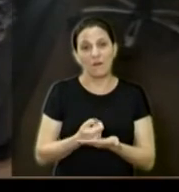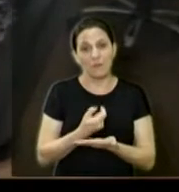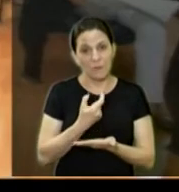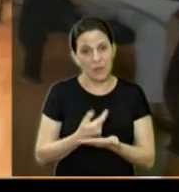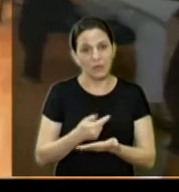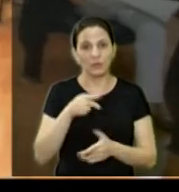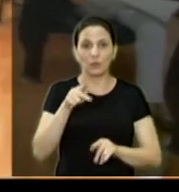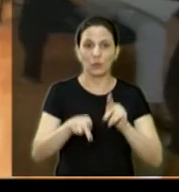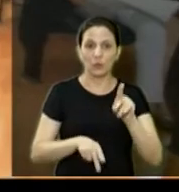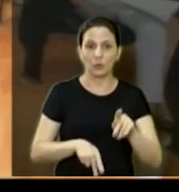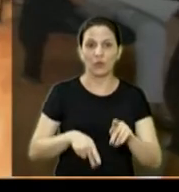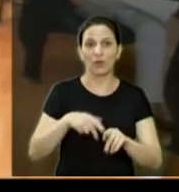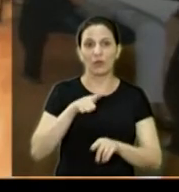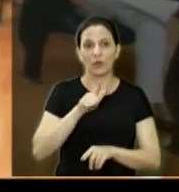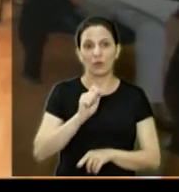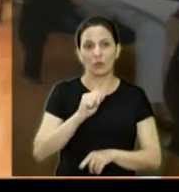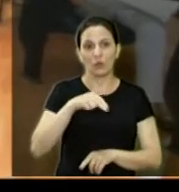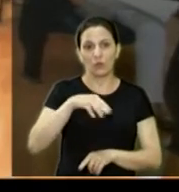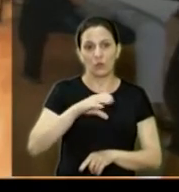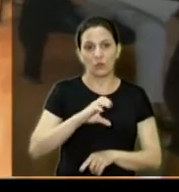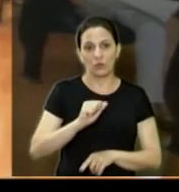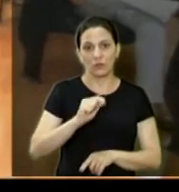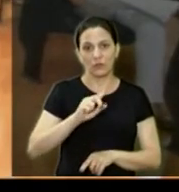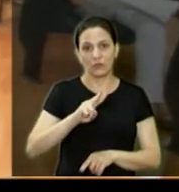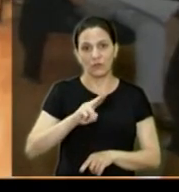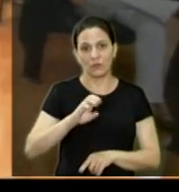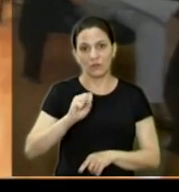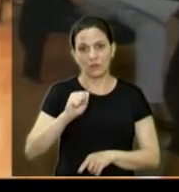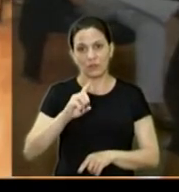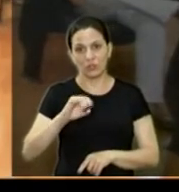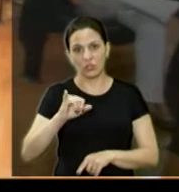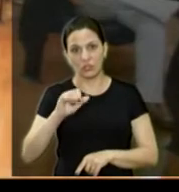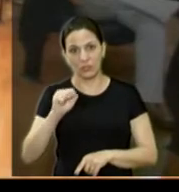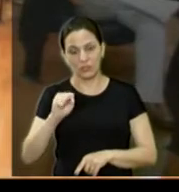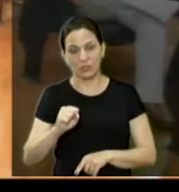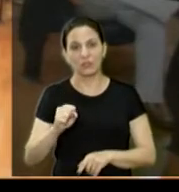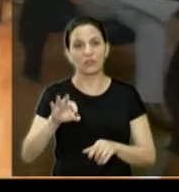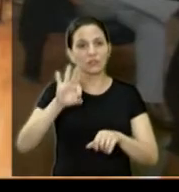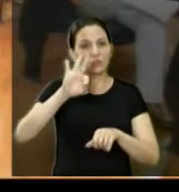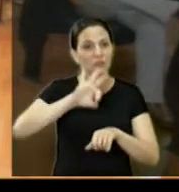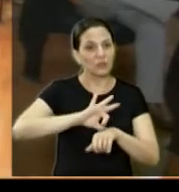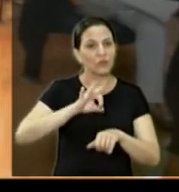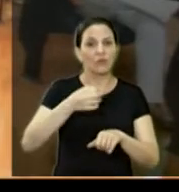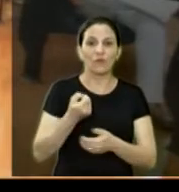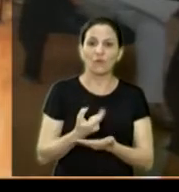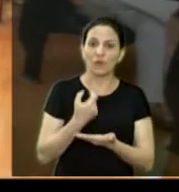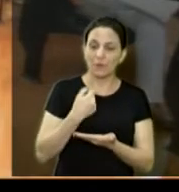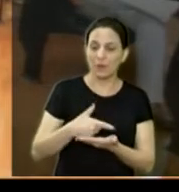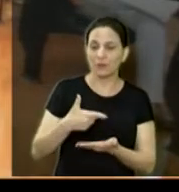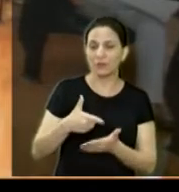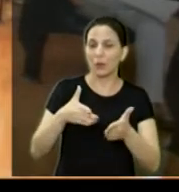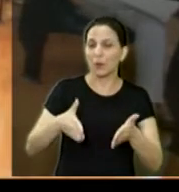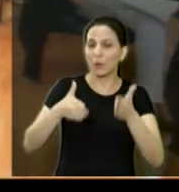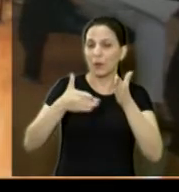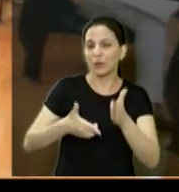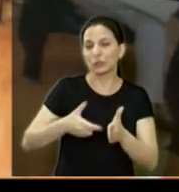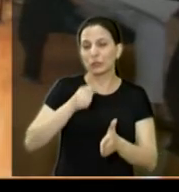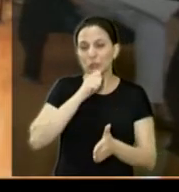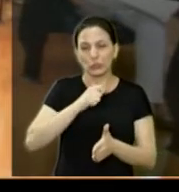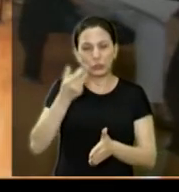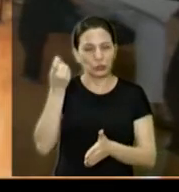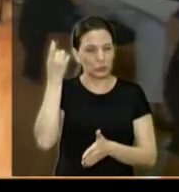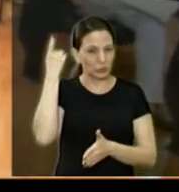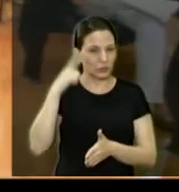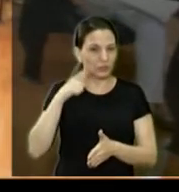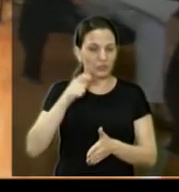rua Gonçalves Dias, passará a funcionar a farmácia central do município. O antigo prédio da farmácia central será otimizado para